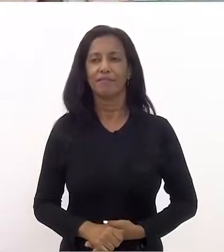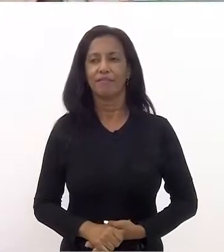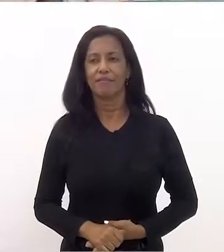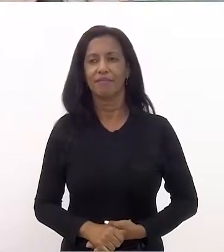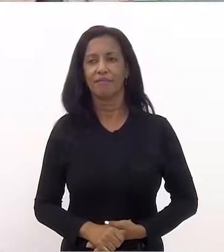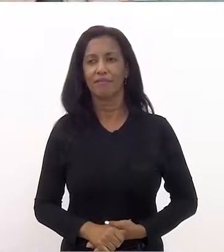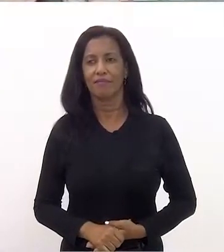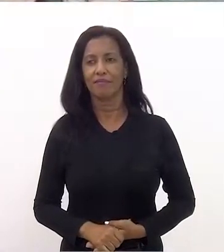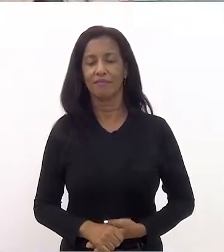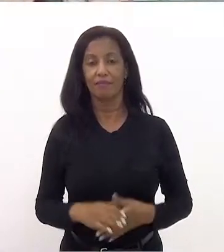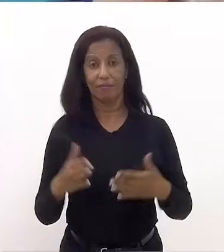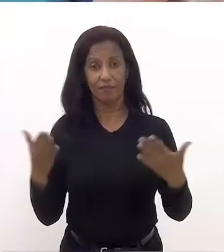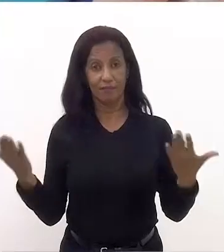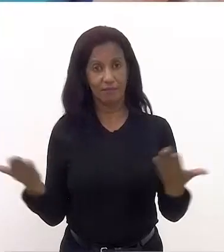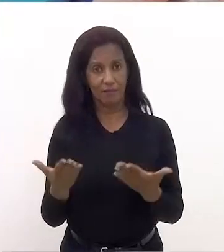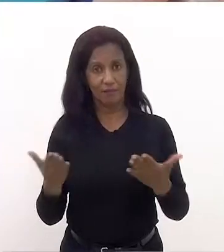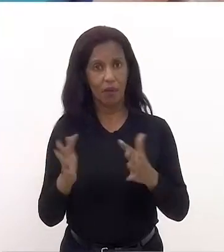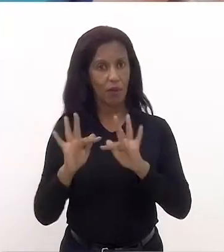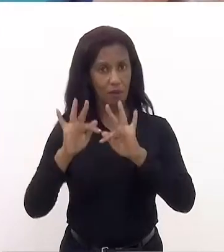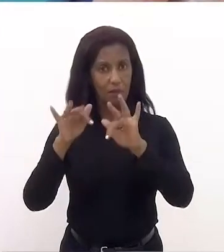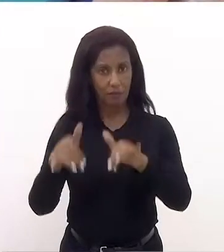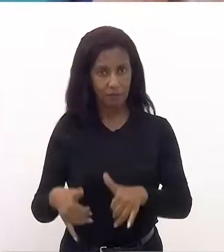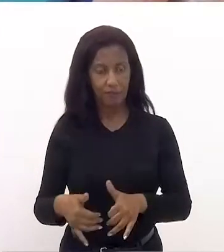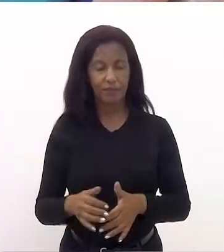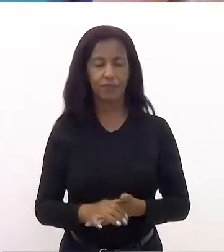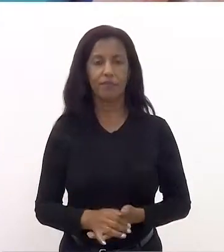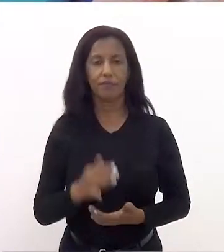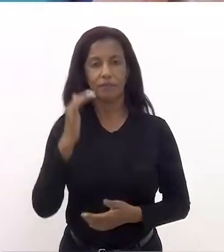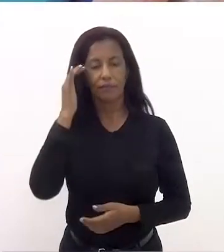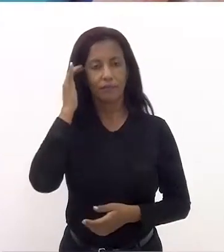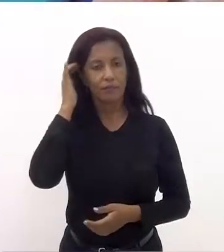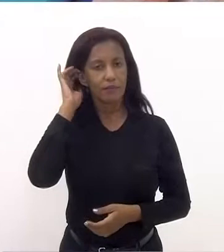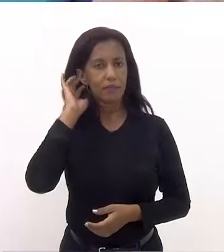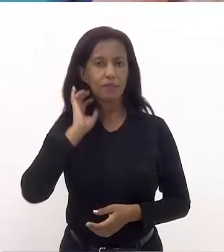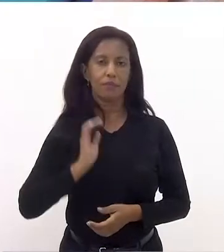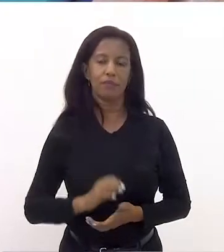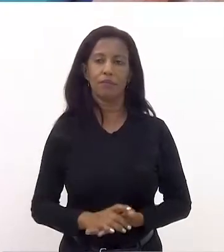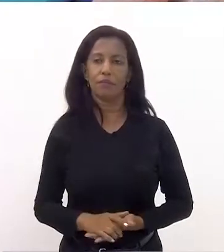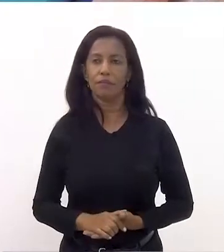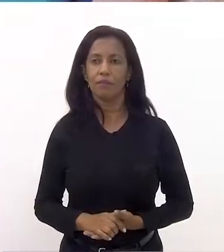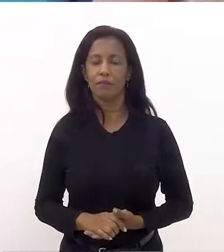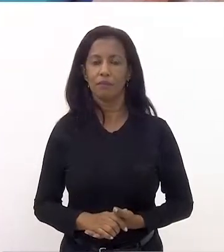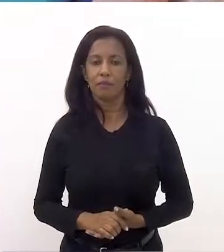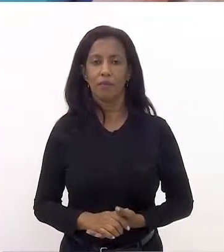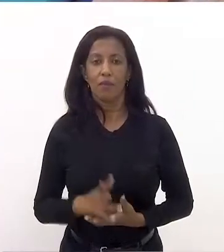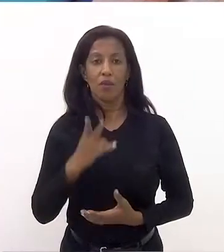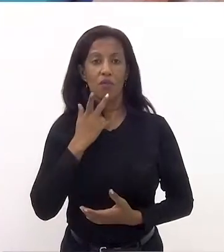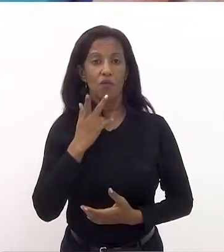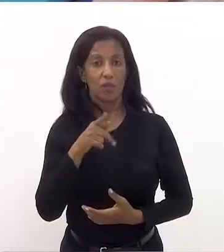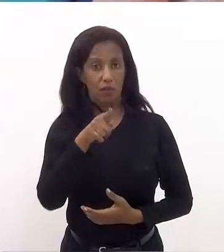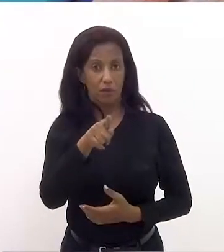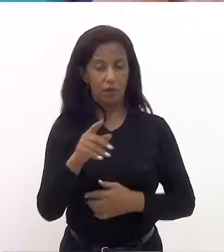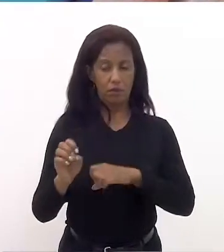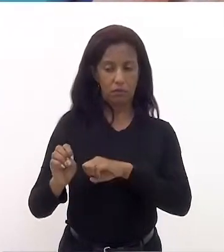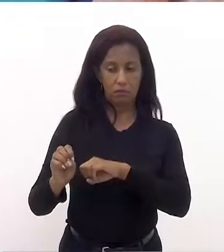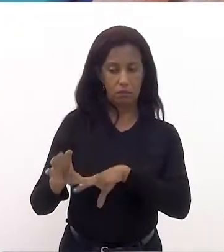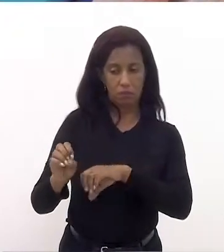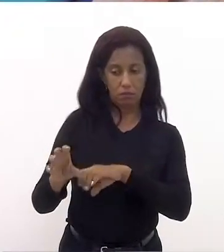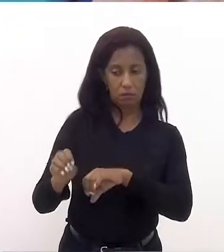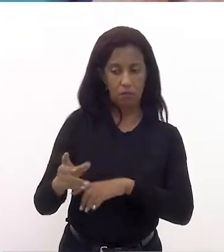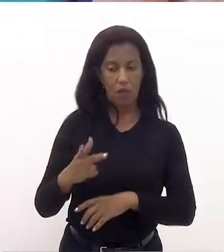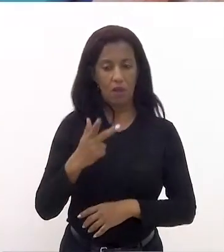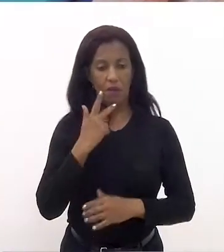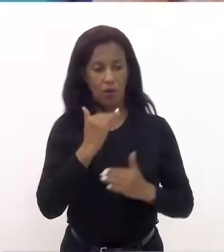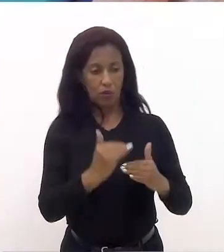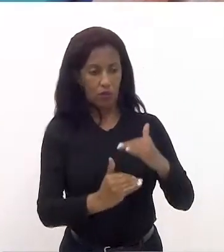Daniela. Agora, Gilberto, para encerrar, você está falando aí de